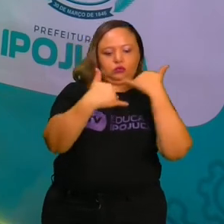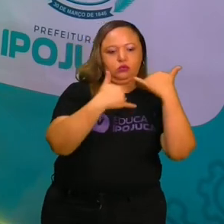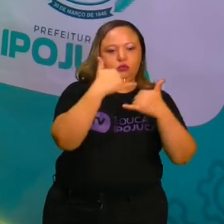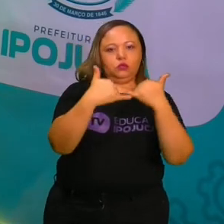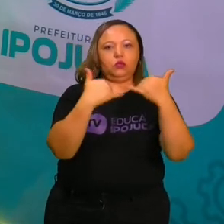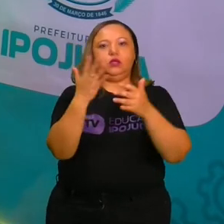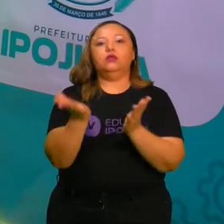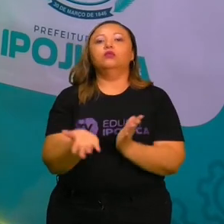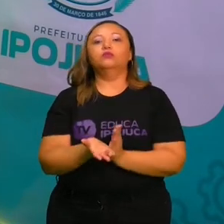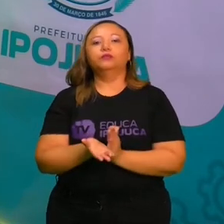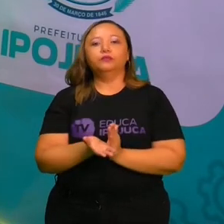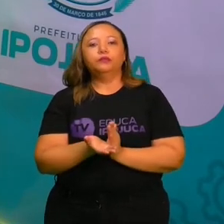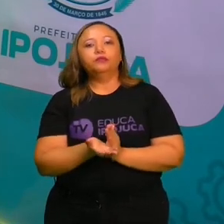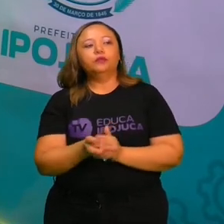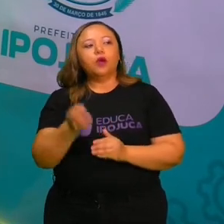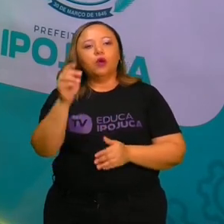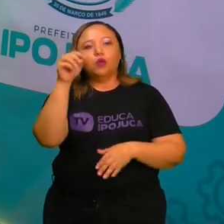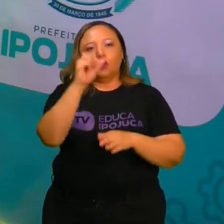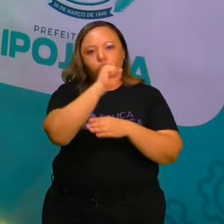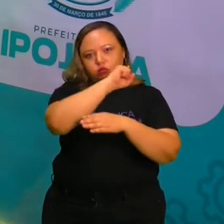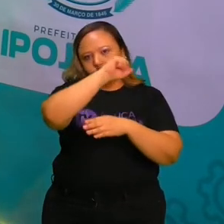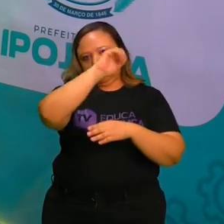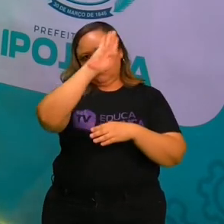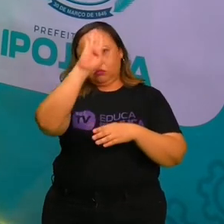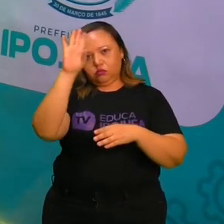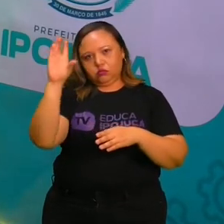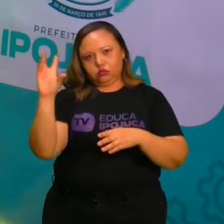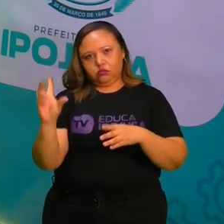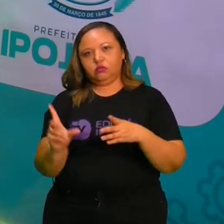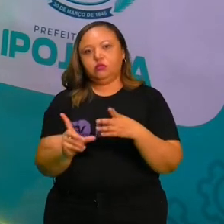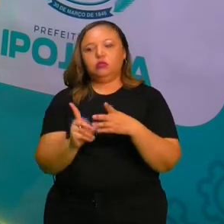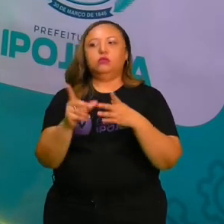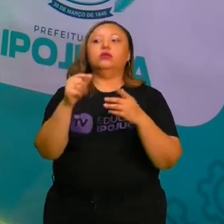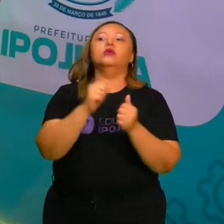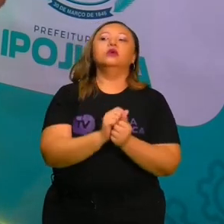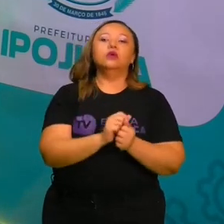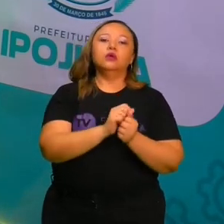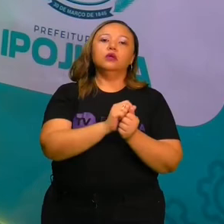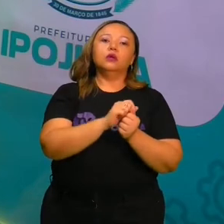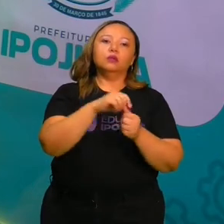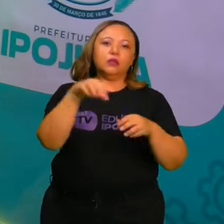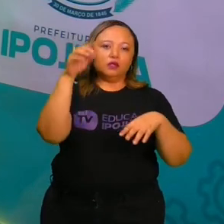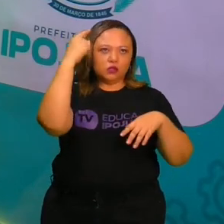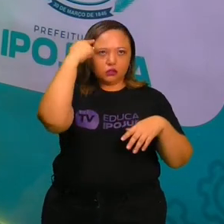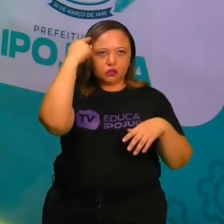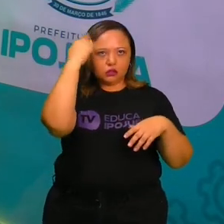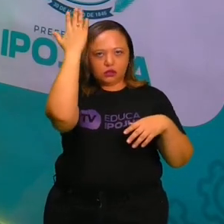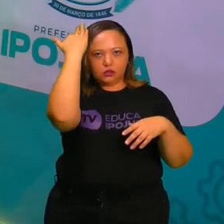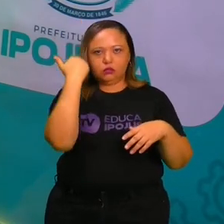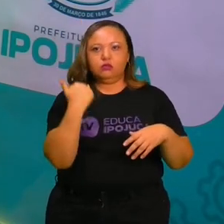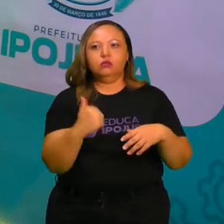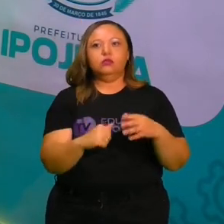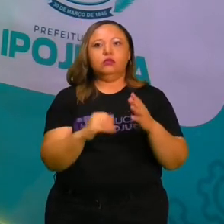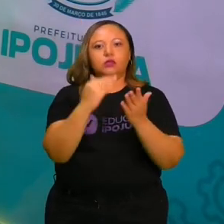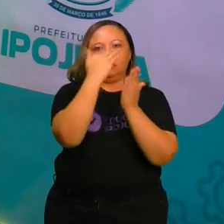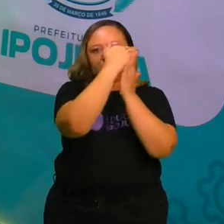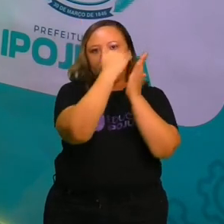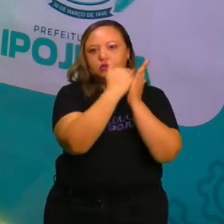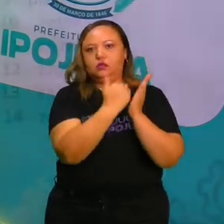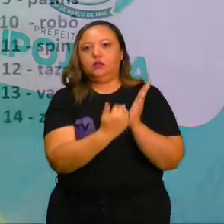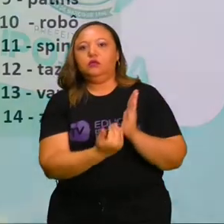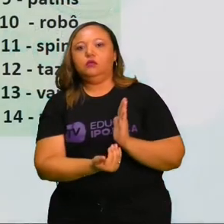certo? O alfabeto para a gente se orientar na ordem, tá certo? E aqui, apito,